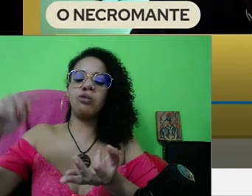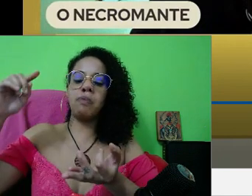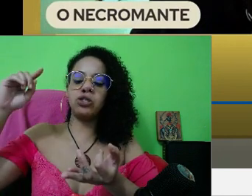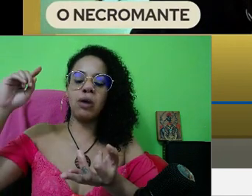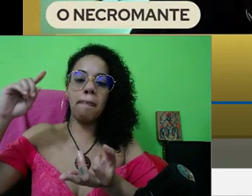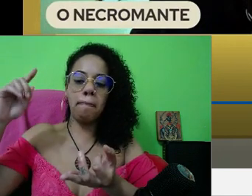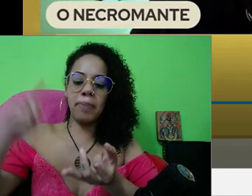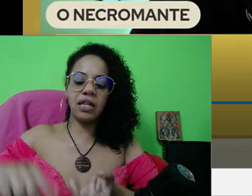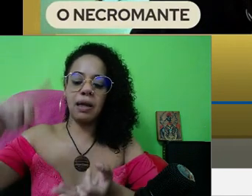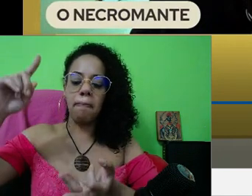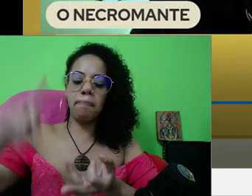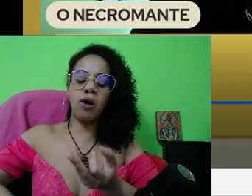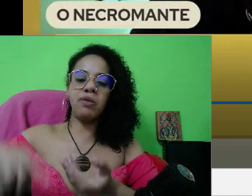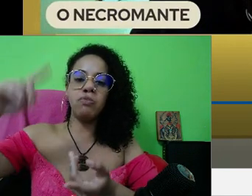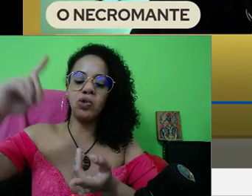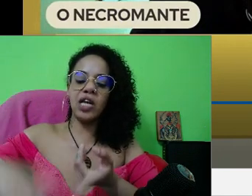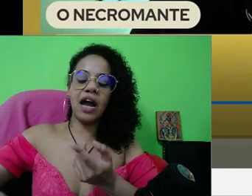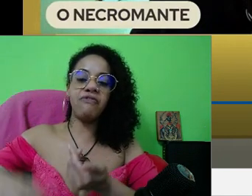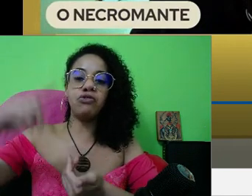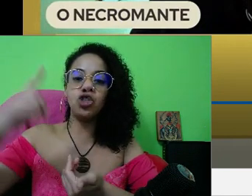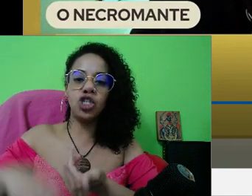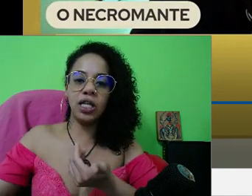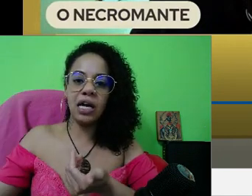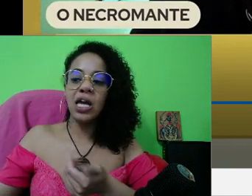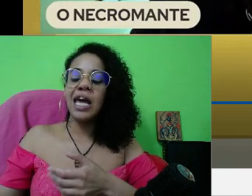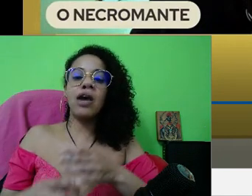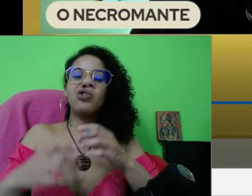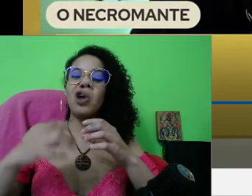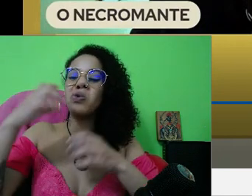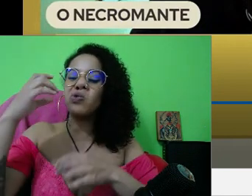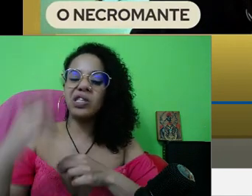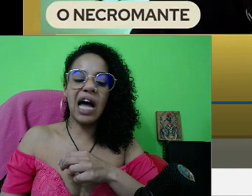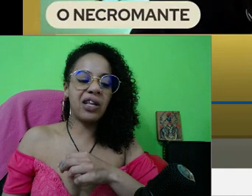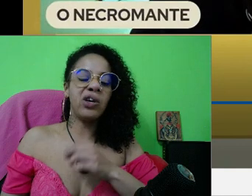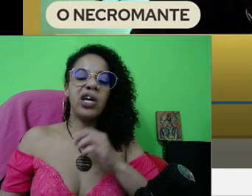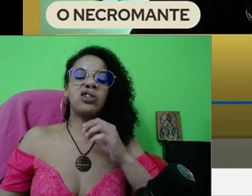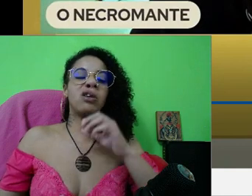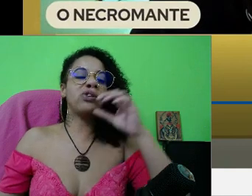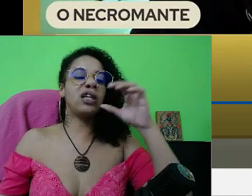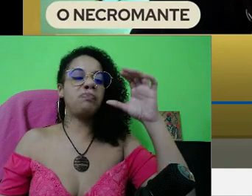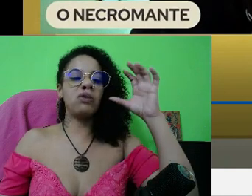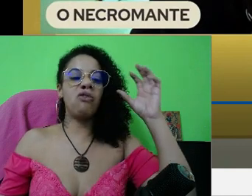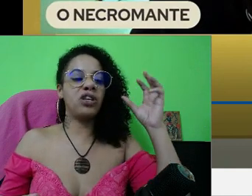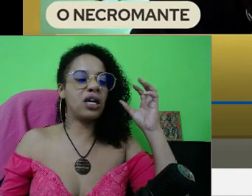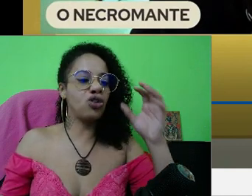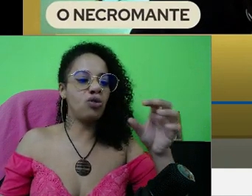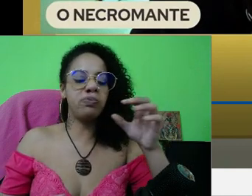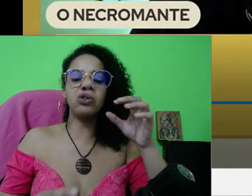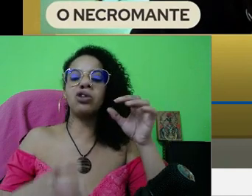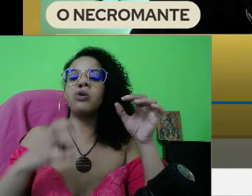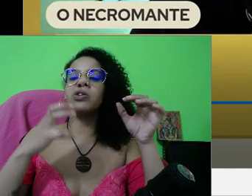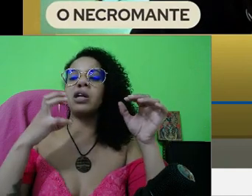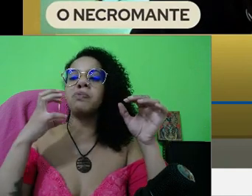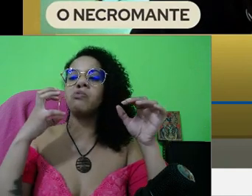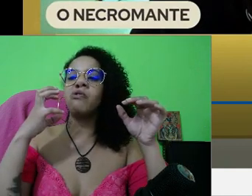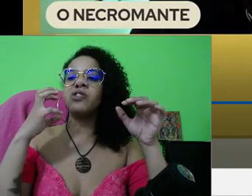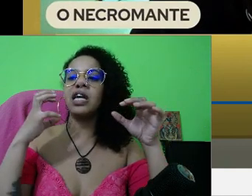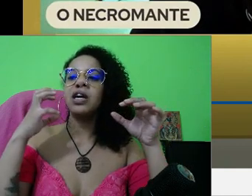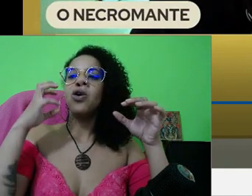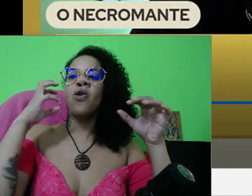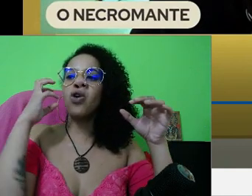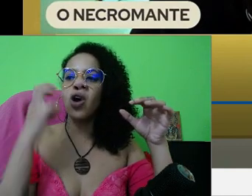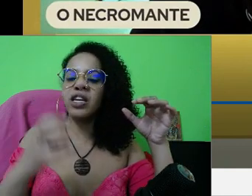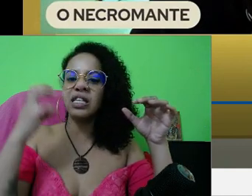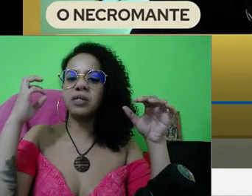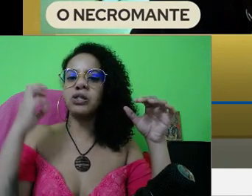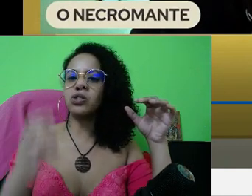eu sou uma pessoa preta pobre mulher eu tomo cuidado eu tomo cuidado para não ofender grupos eu tomo cuidado para não